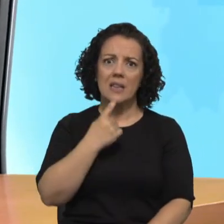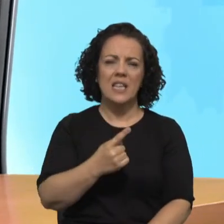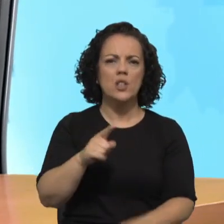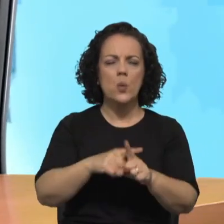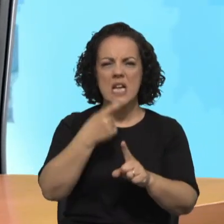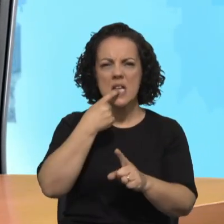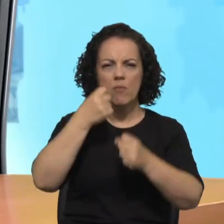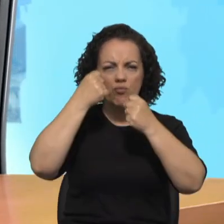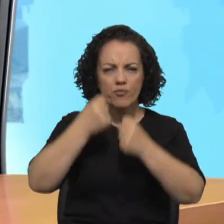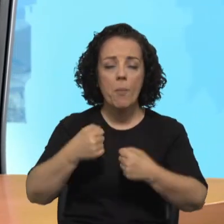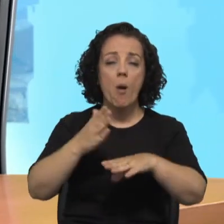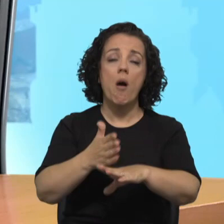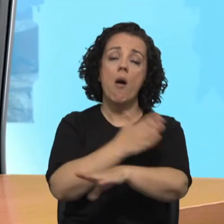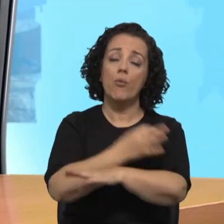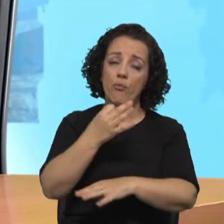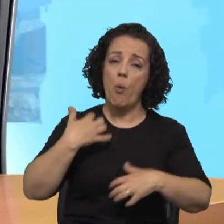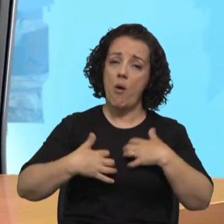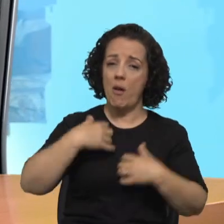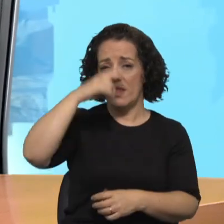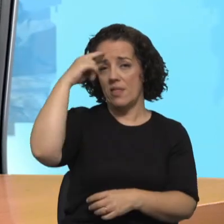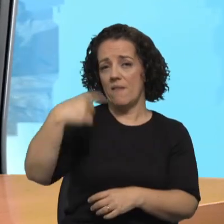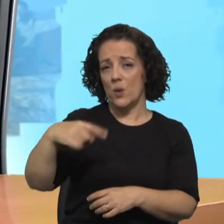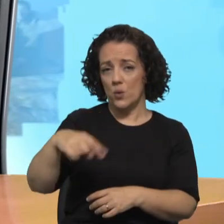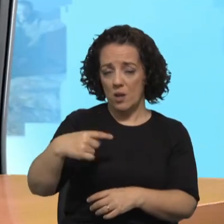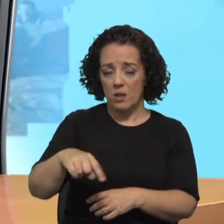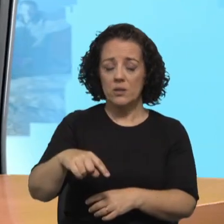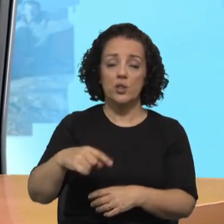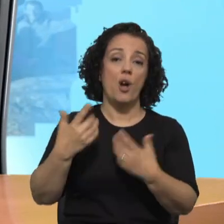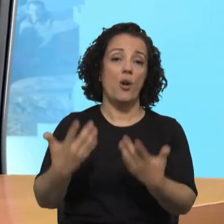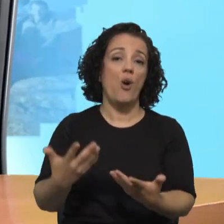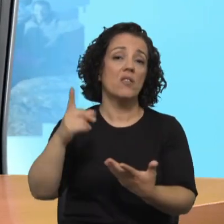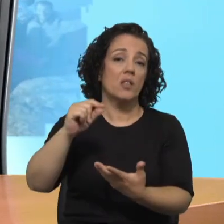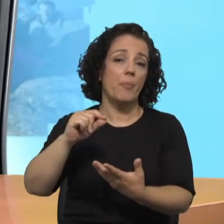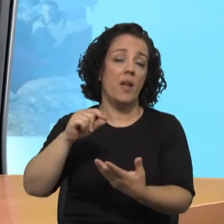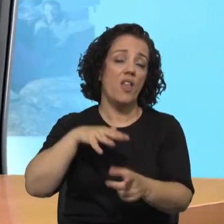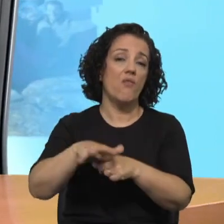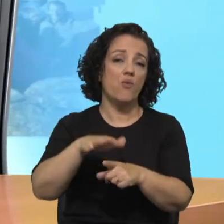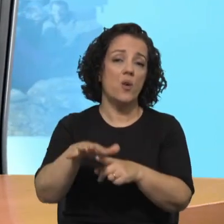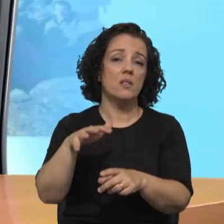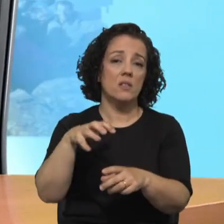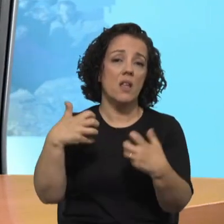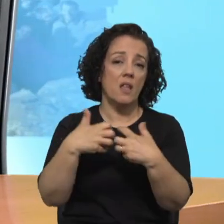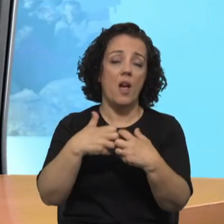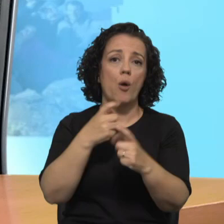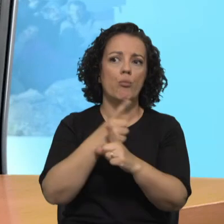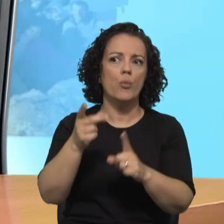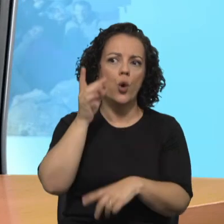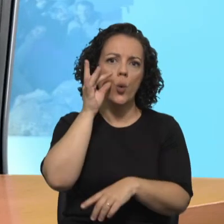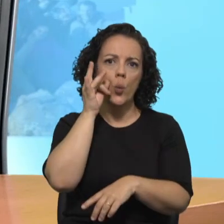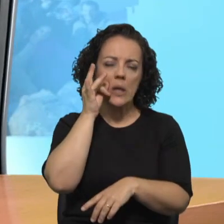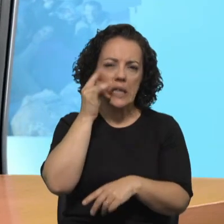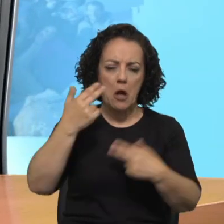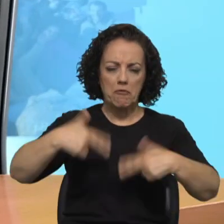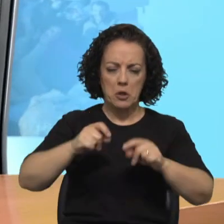também passaram por muitas dificuldades, onde agora se inclui a questão da guerra, porque A Hungria tem uma fronteira de